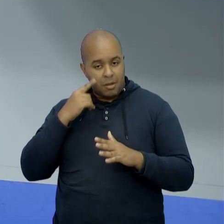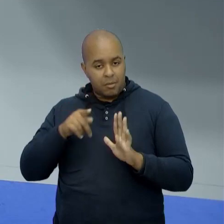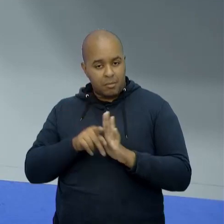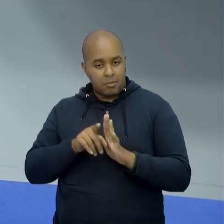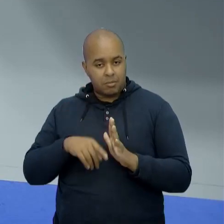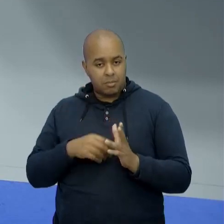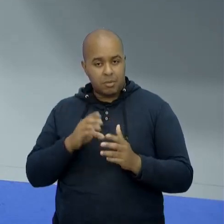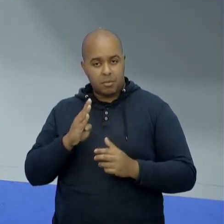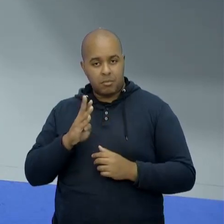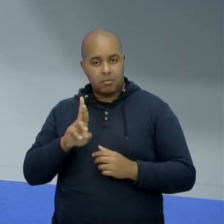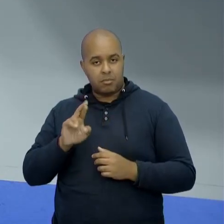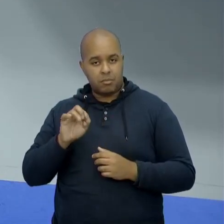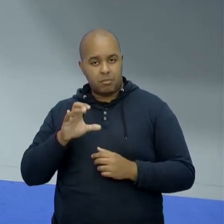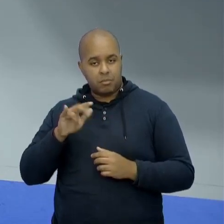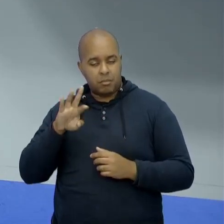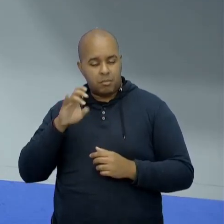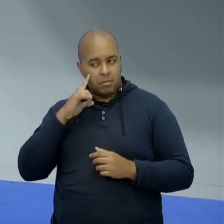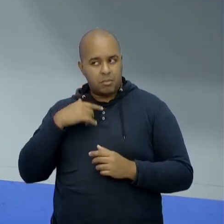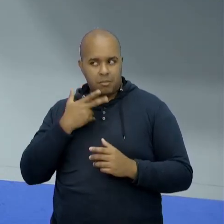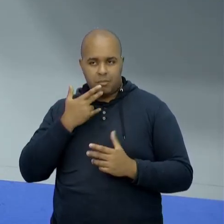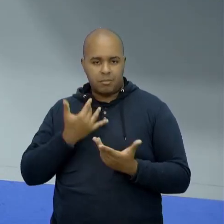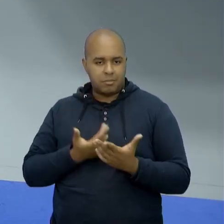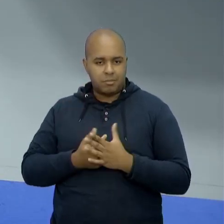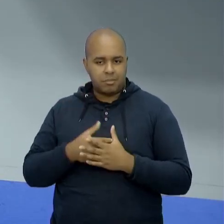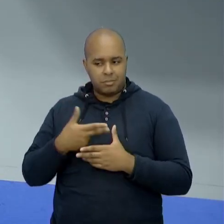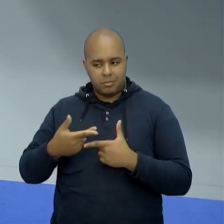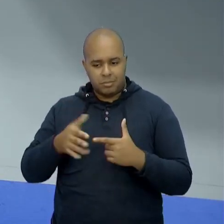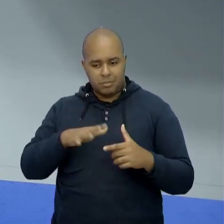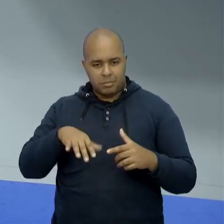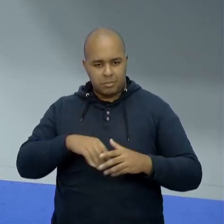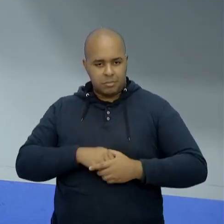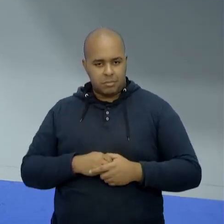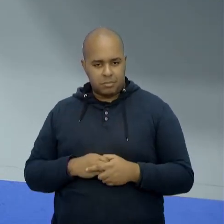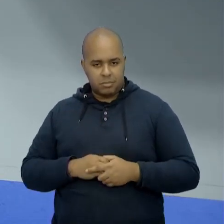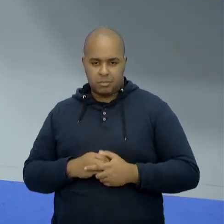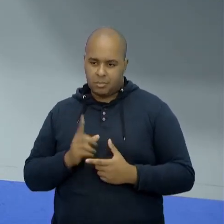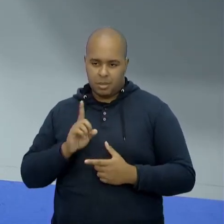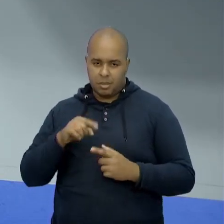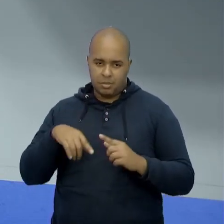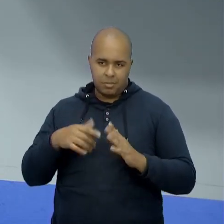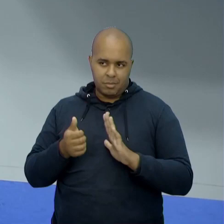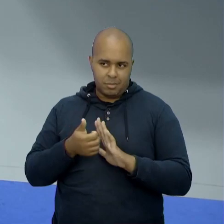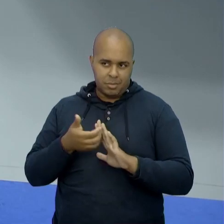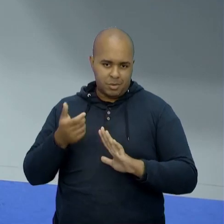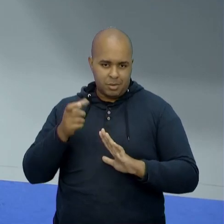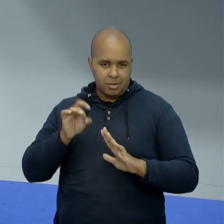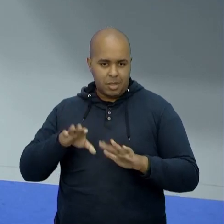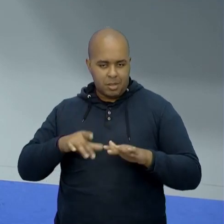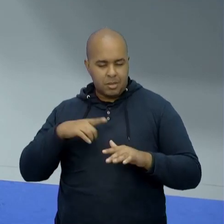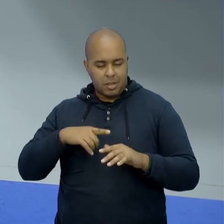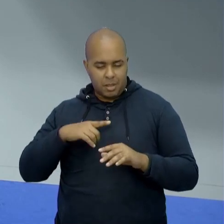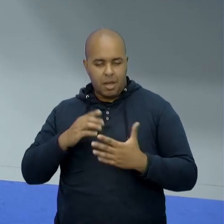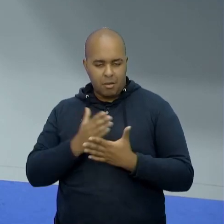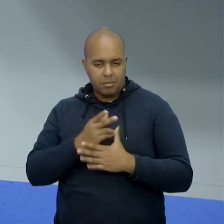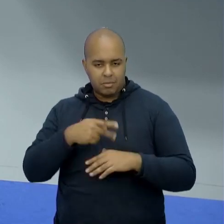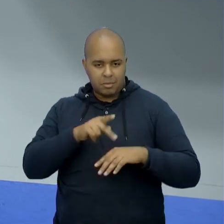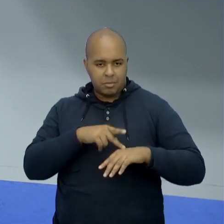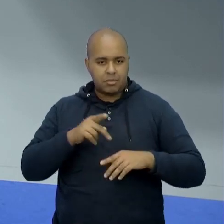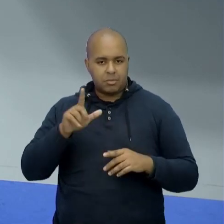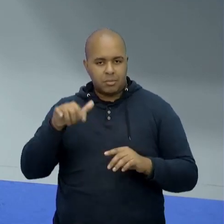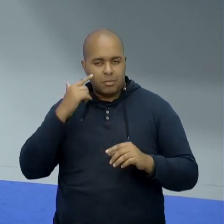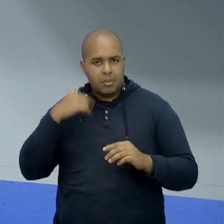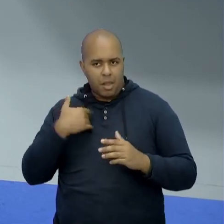a burocracia mesmo, né? Tipo, em vários setores. Não excluindo que, obviamente, ainda existem países